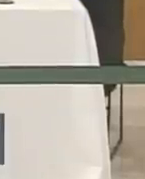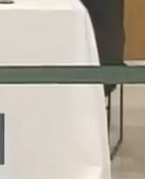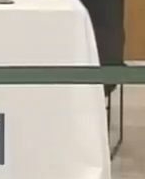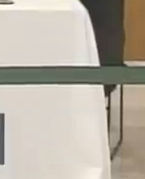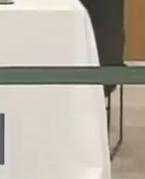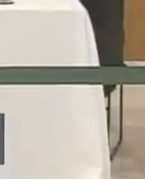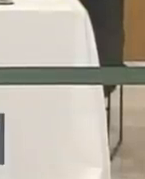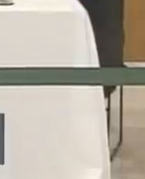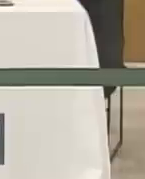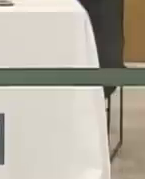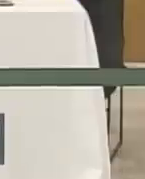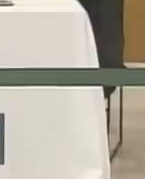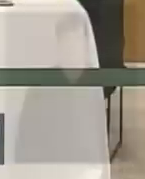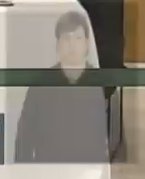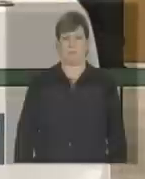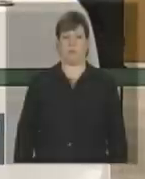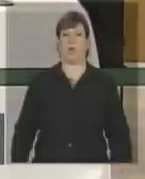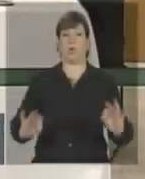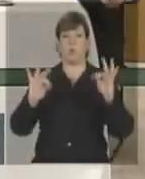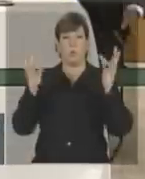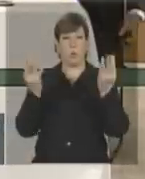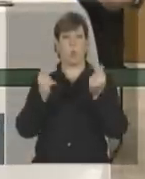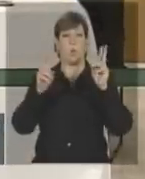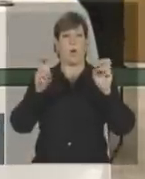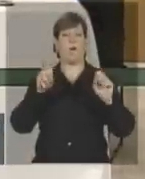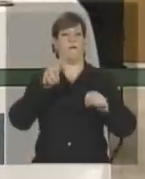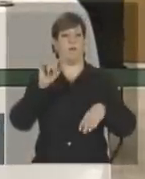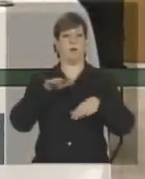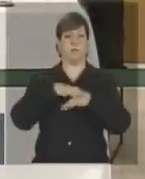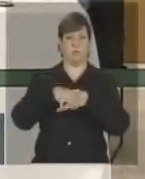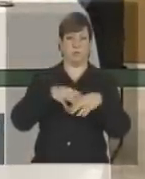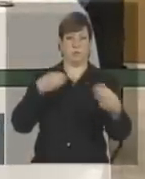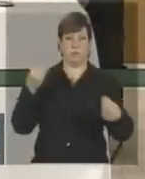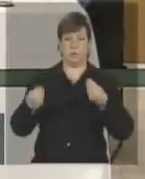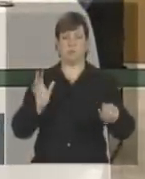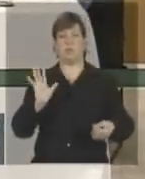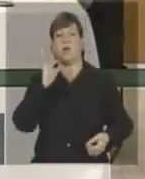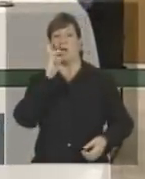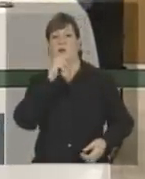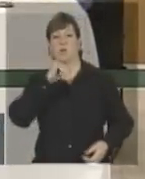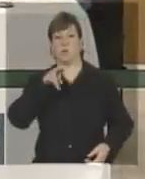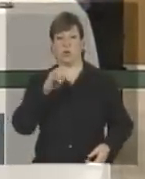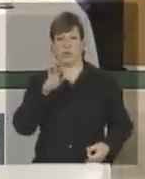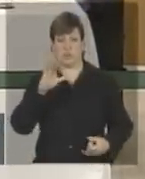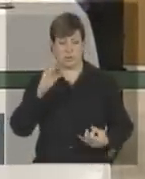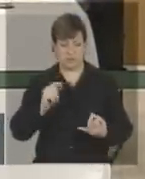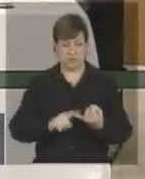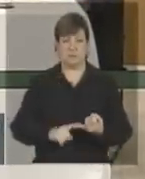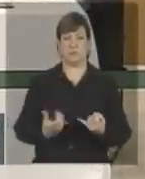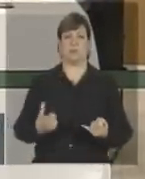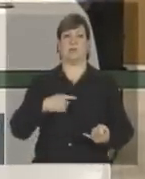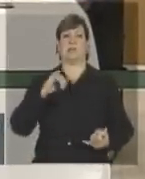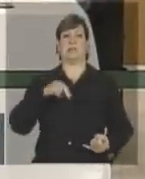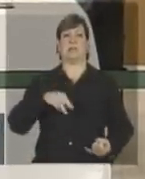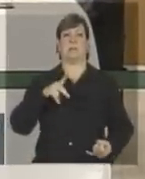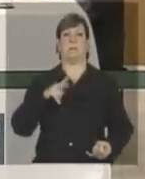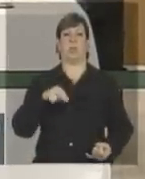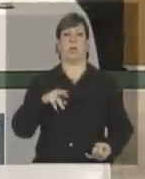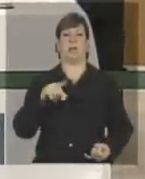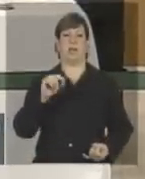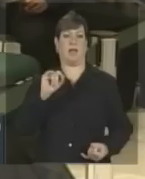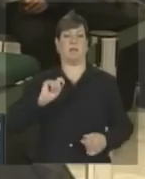assuntos serão discutidos, seja a lentidão da justiça, seja a impunidade, seja a mobilização